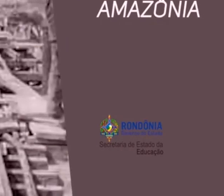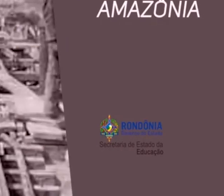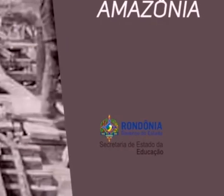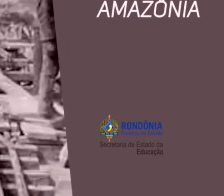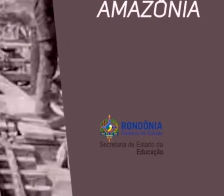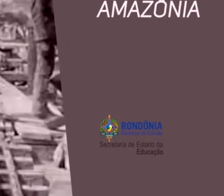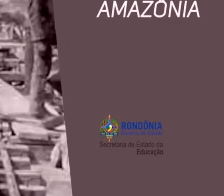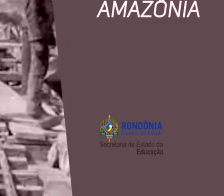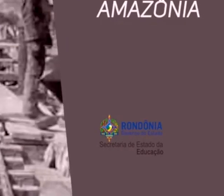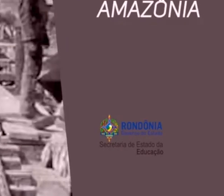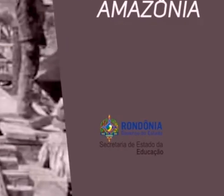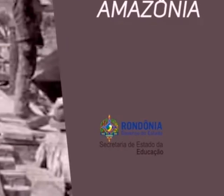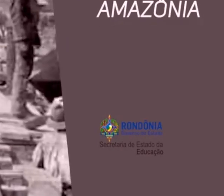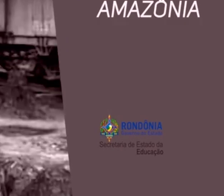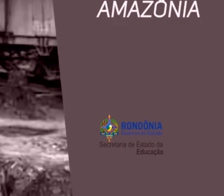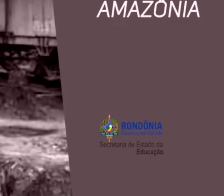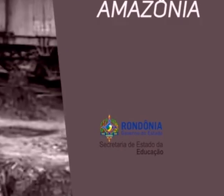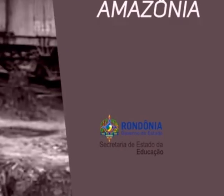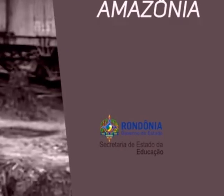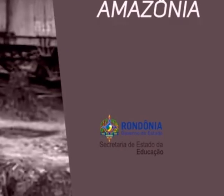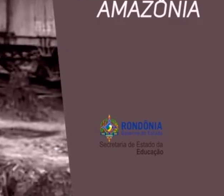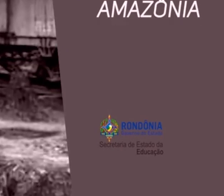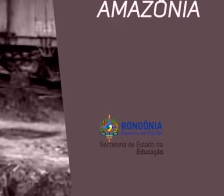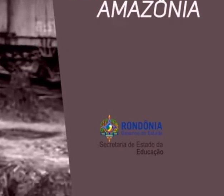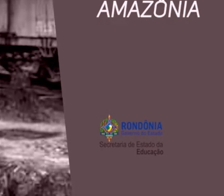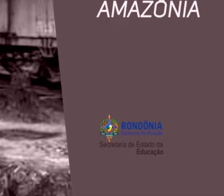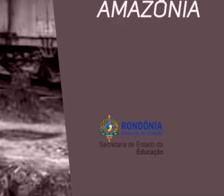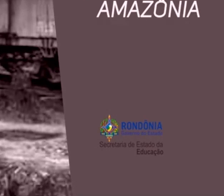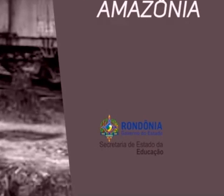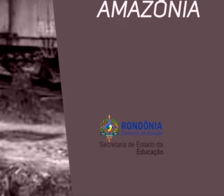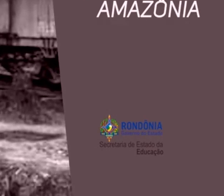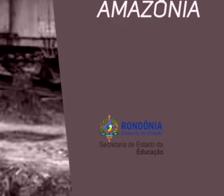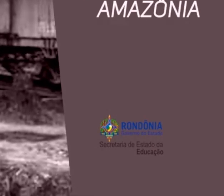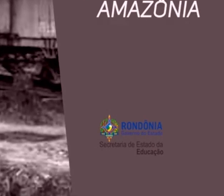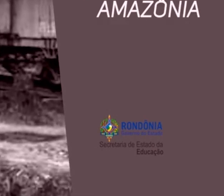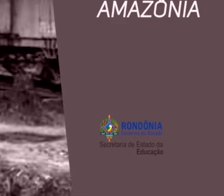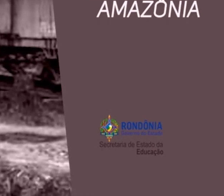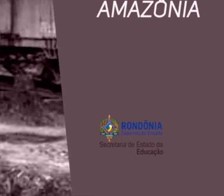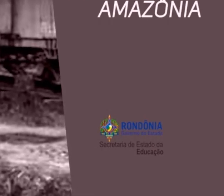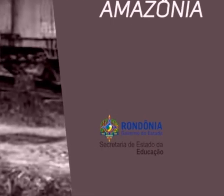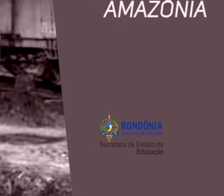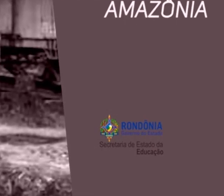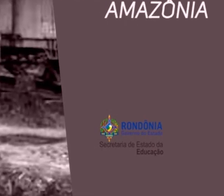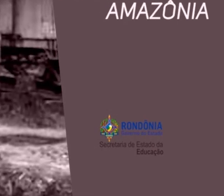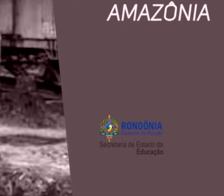do Vale do Madeira e do Mamoré e a produção dos vizinhos bolivianos.